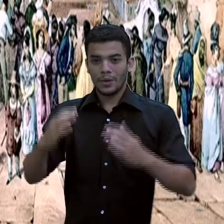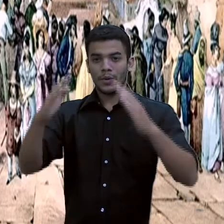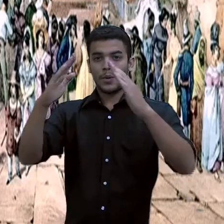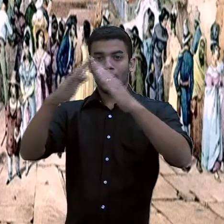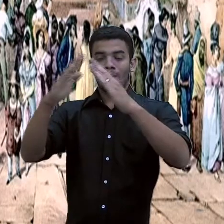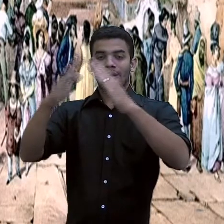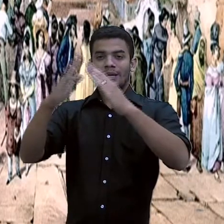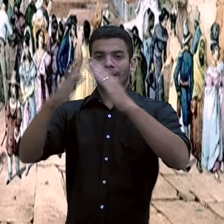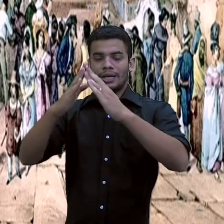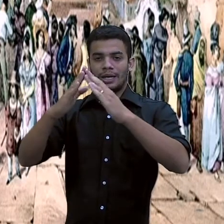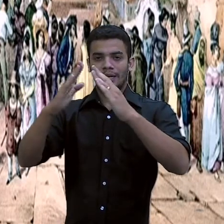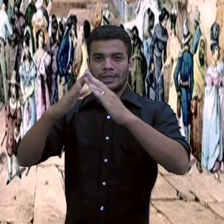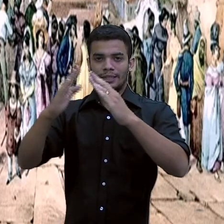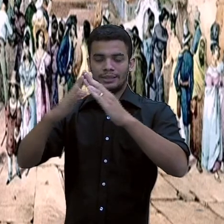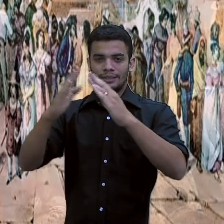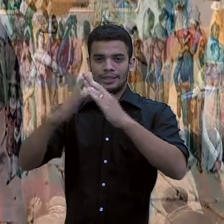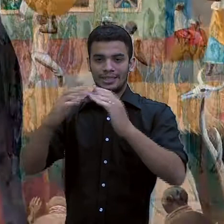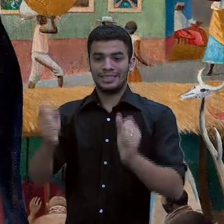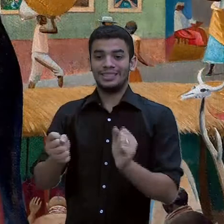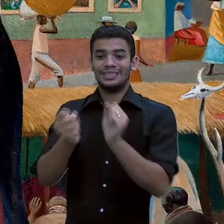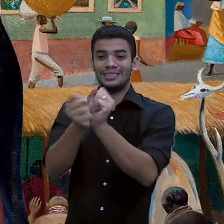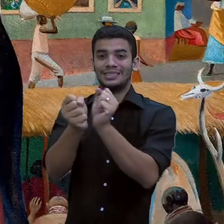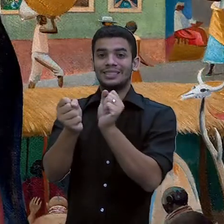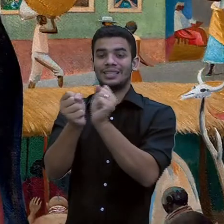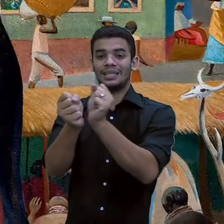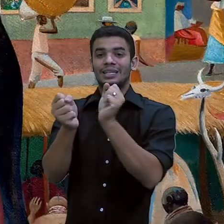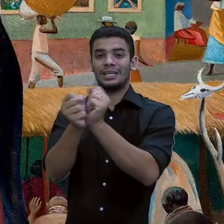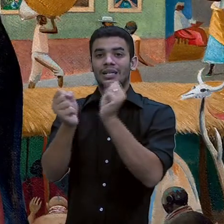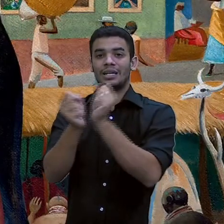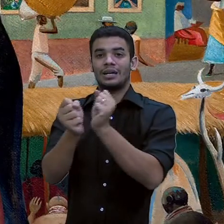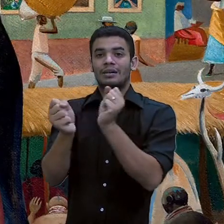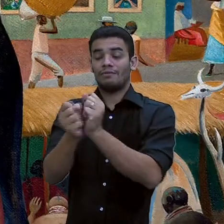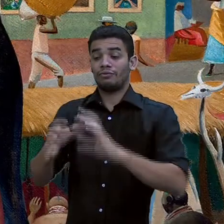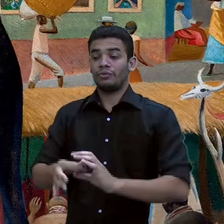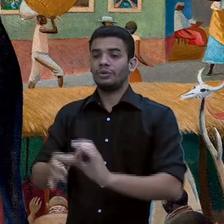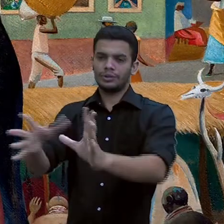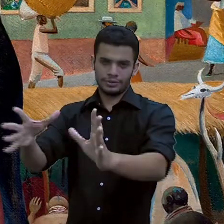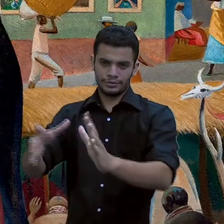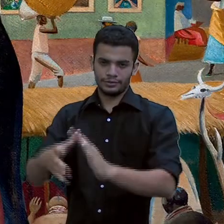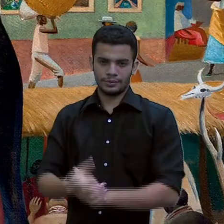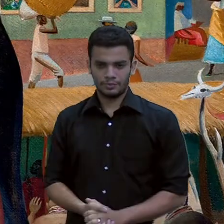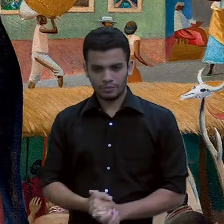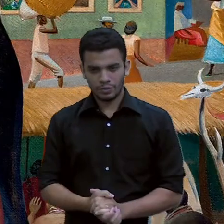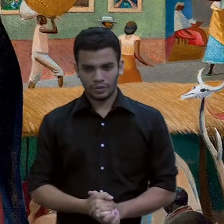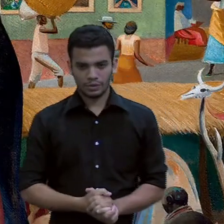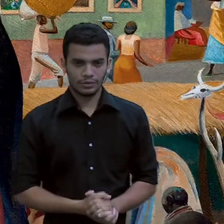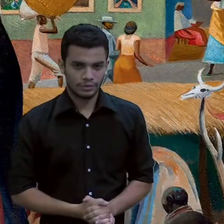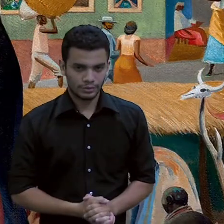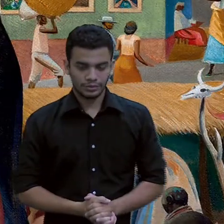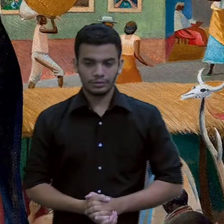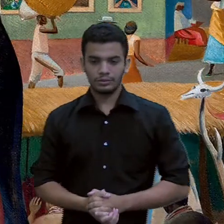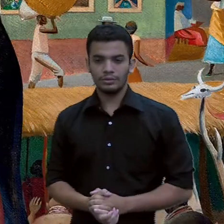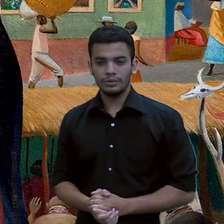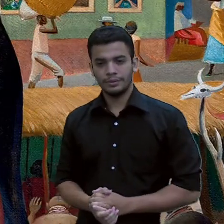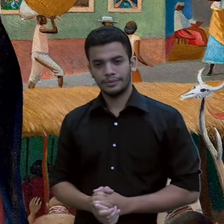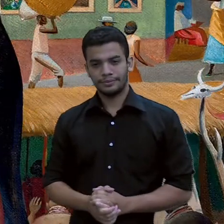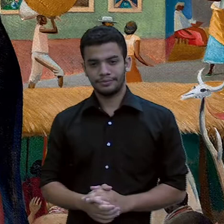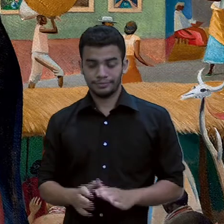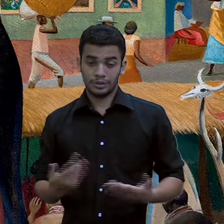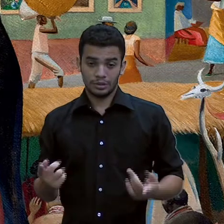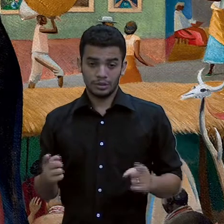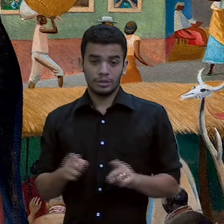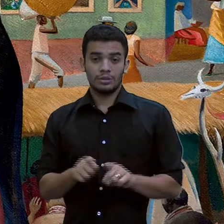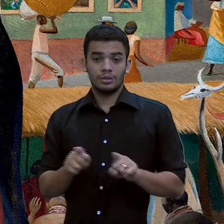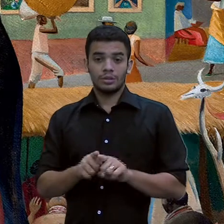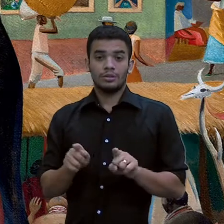Do século XV ao XIX, a escravidão foi responsável em todo o continente americano pelo